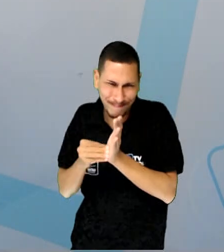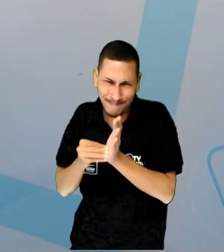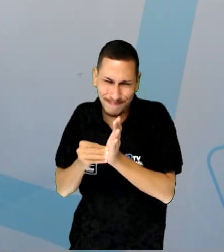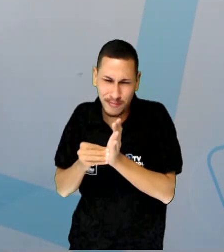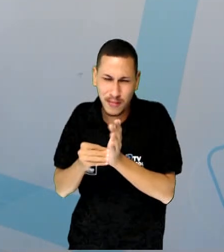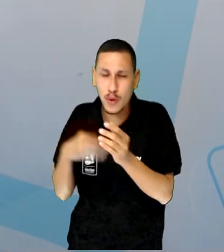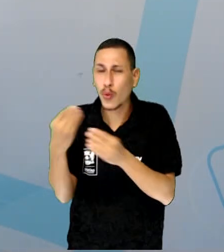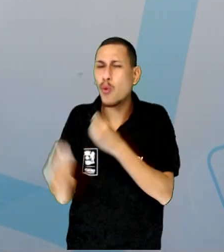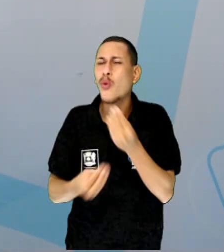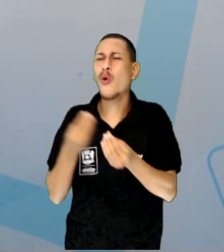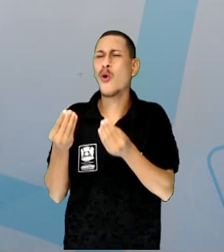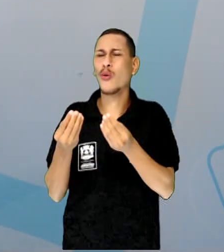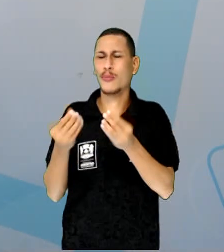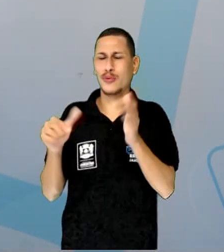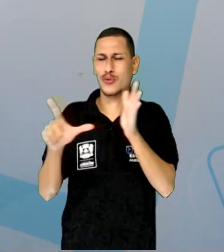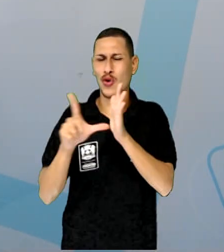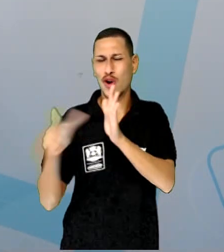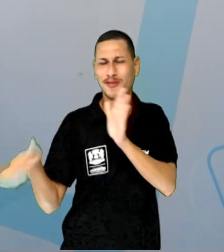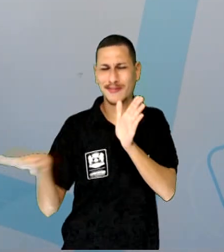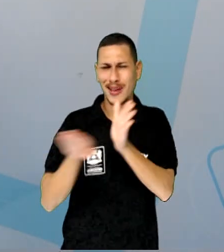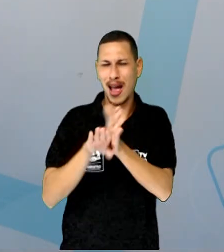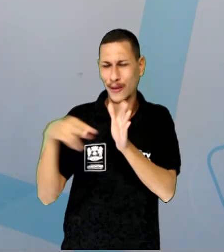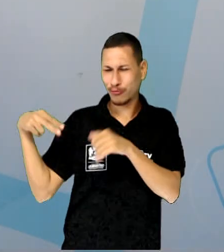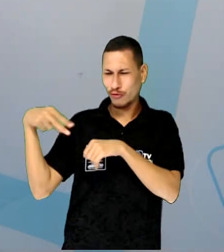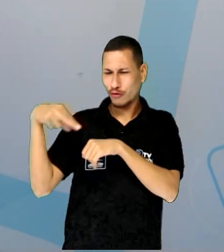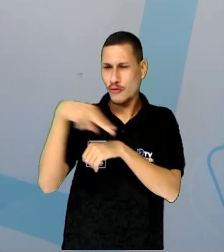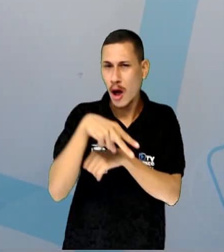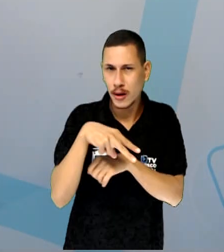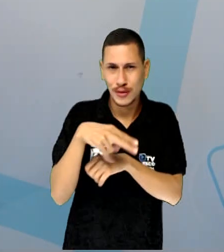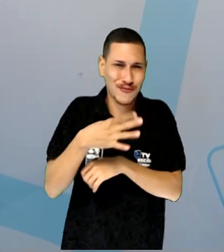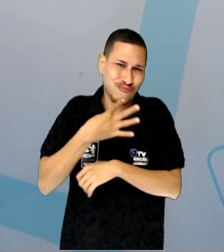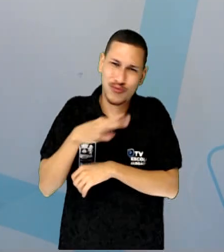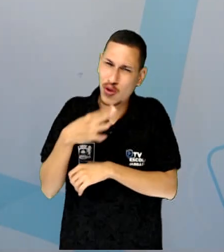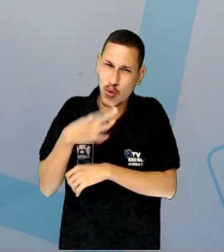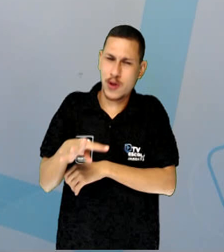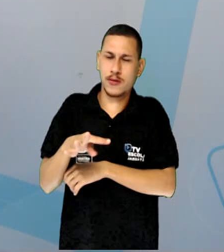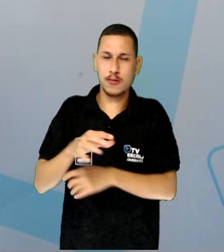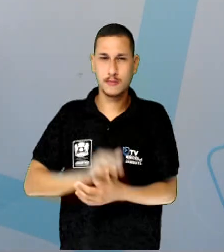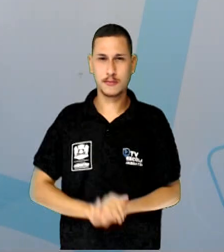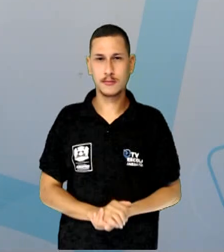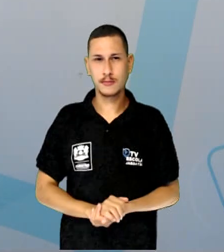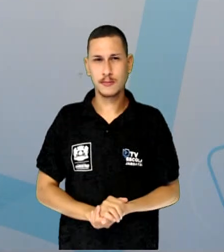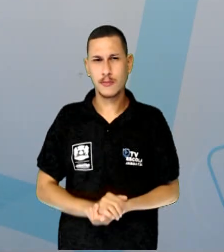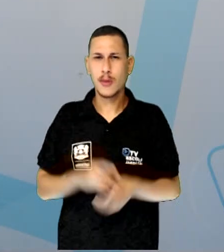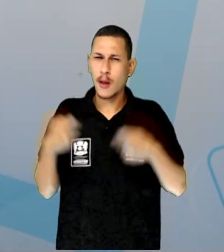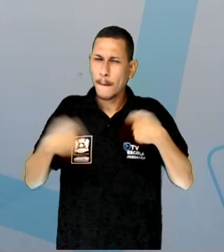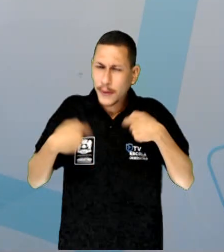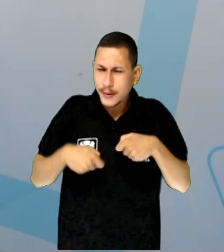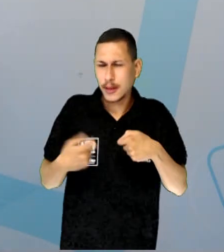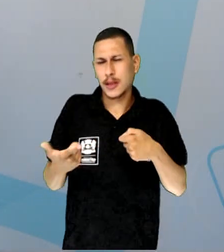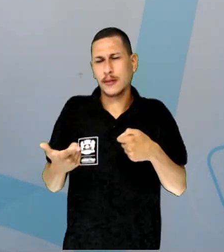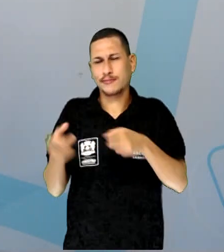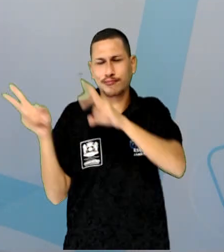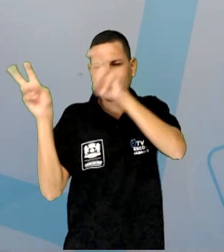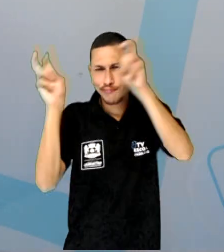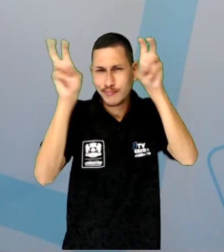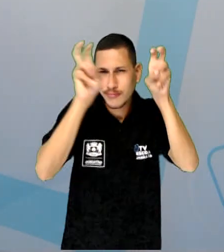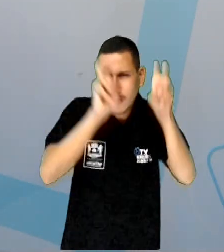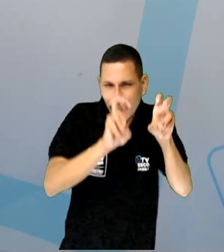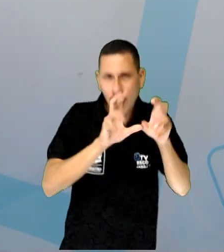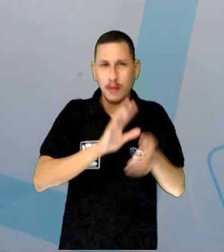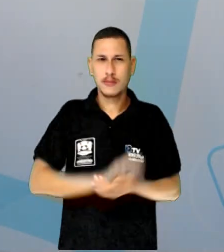nessa loja? Né? Se eu nunca fui nessa loja. Então, com isso vem essa situação. If I